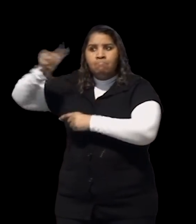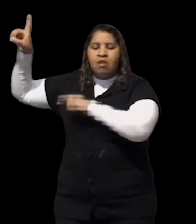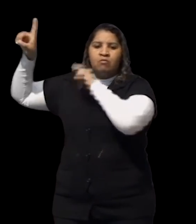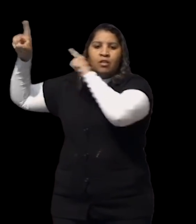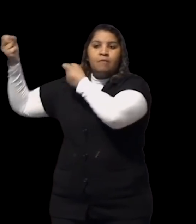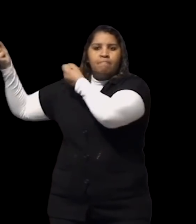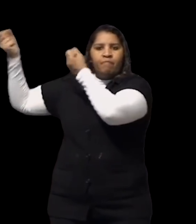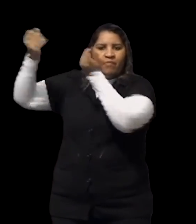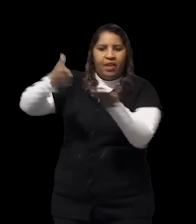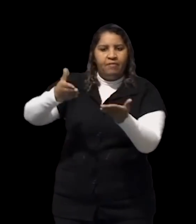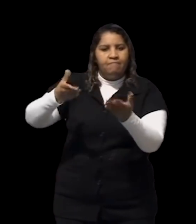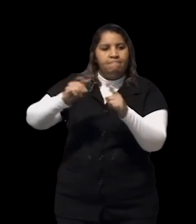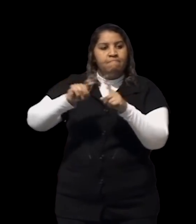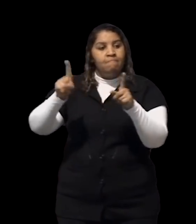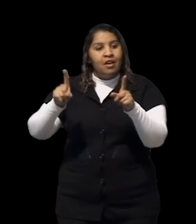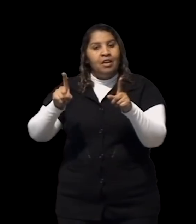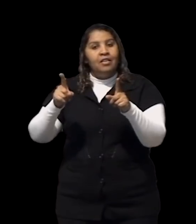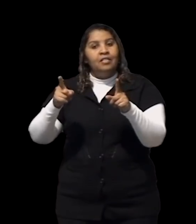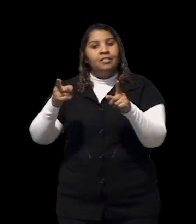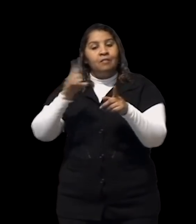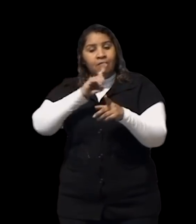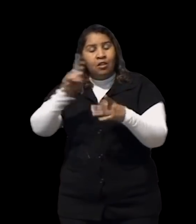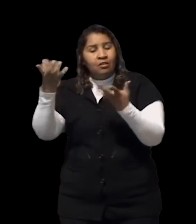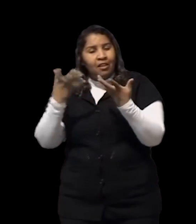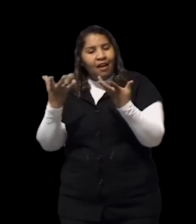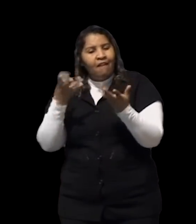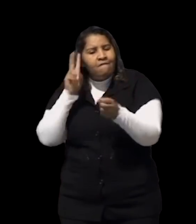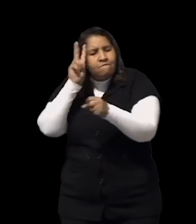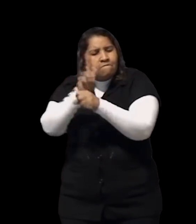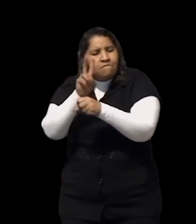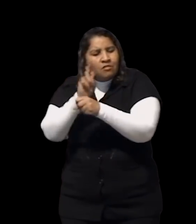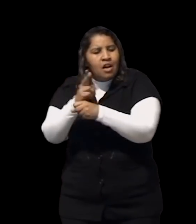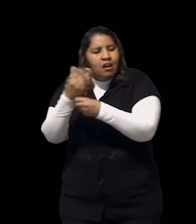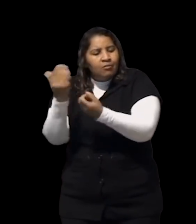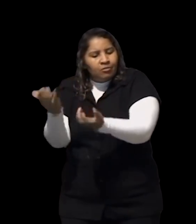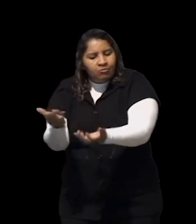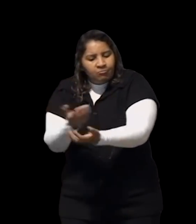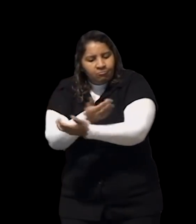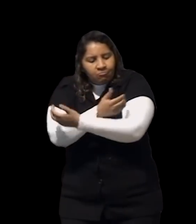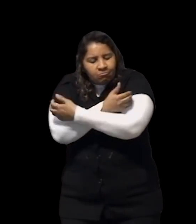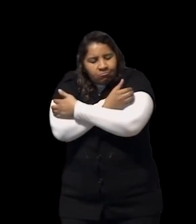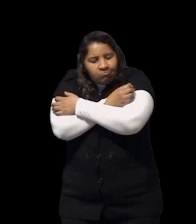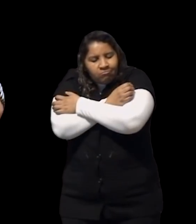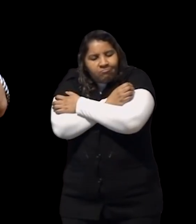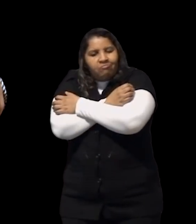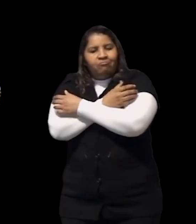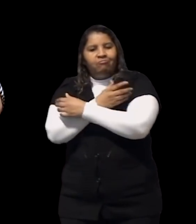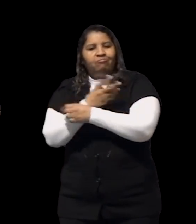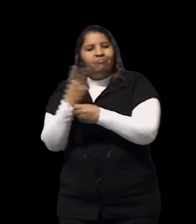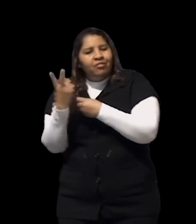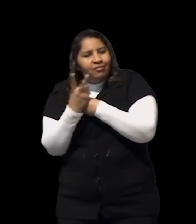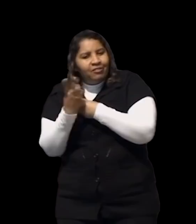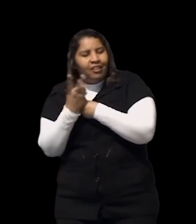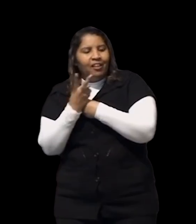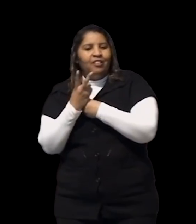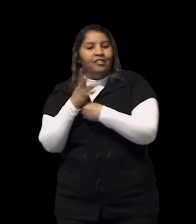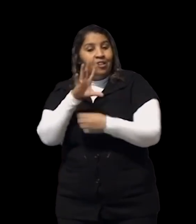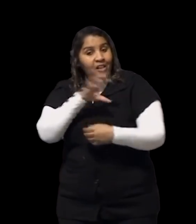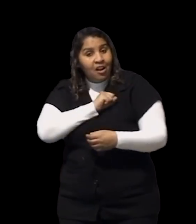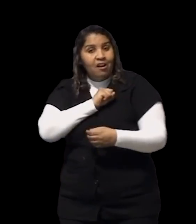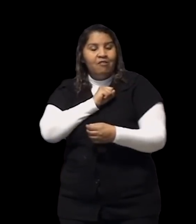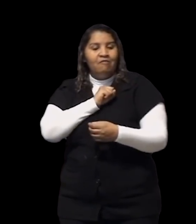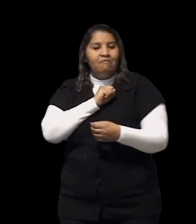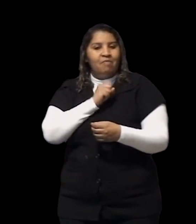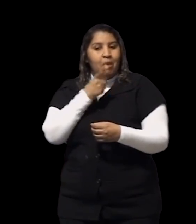como um pai que acalento o filho no braço um pai que Supre necessidades um pai que tira o medo o pai que protege o pai que cuida o pai que ama